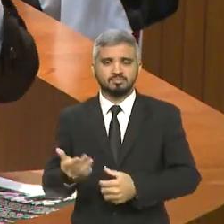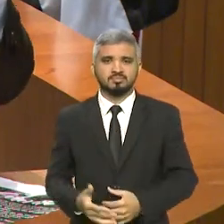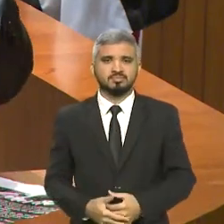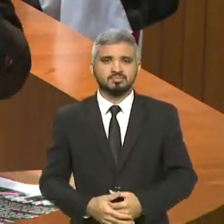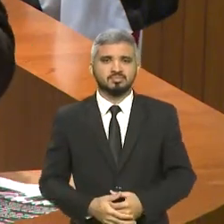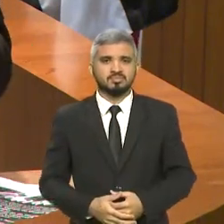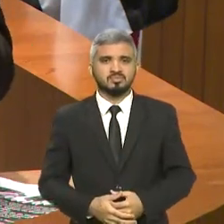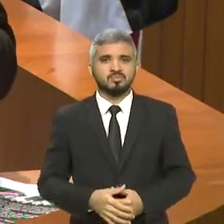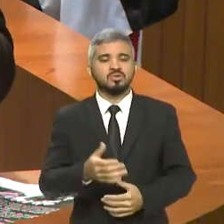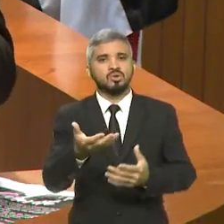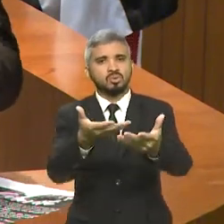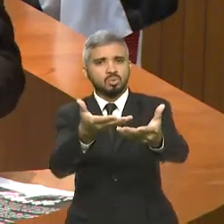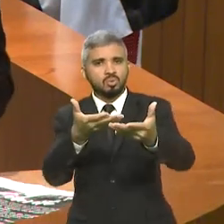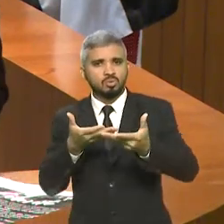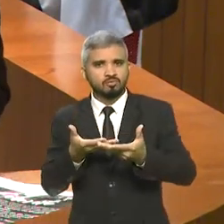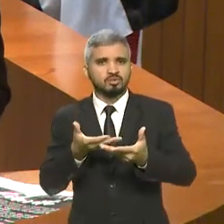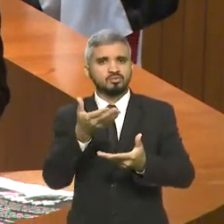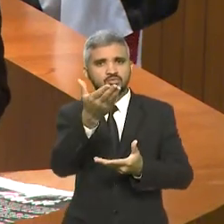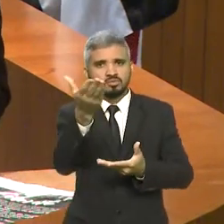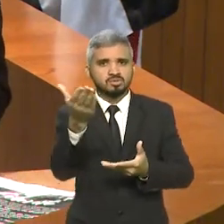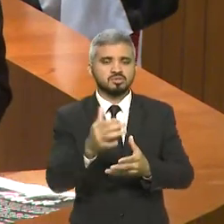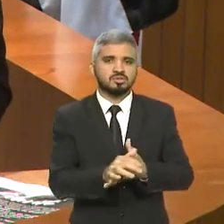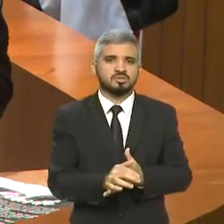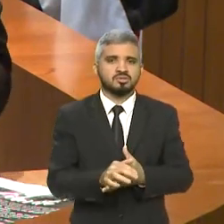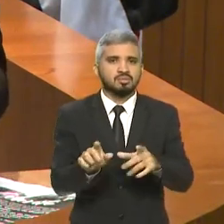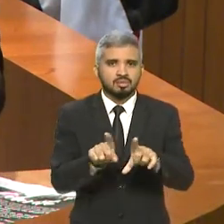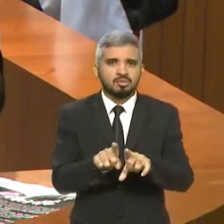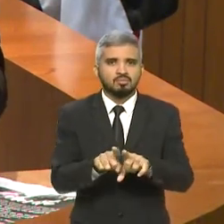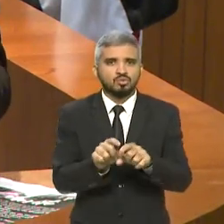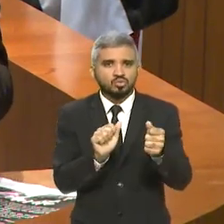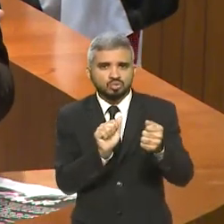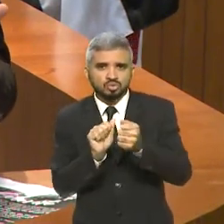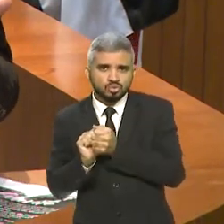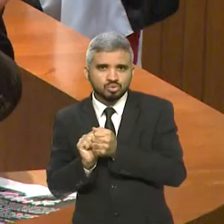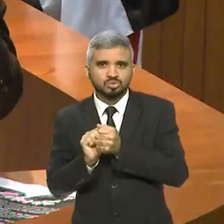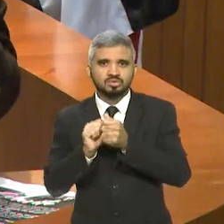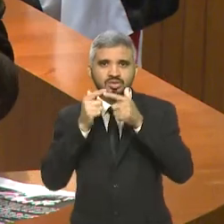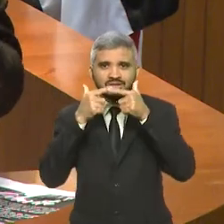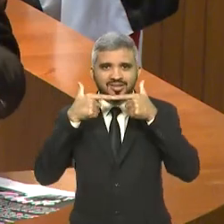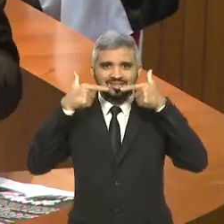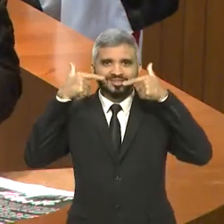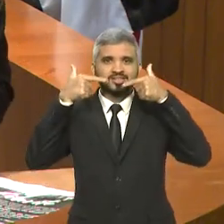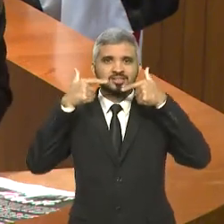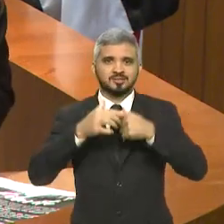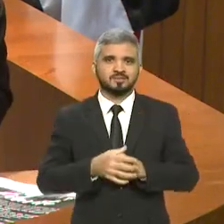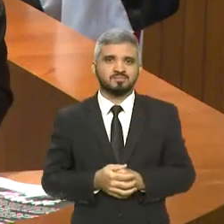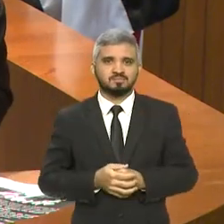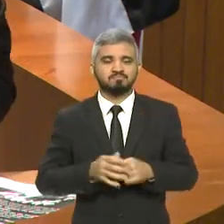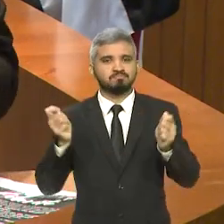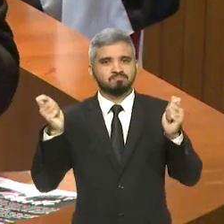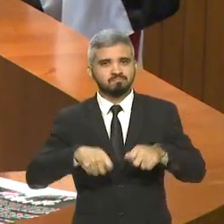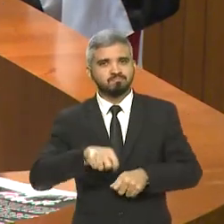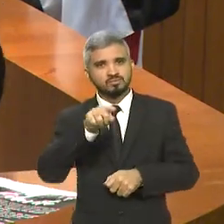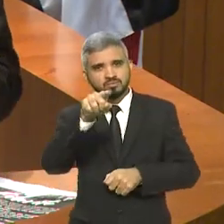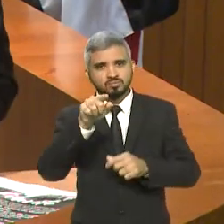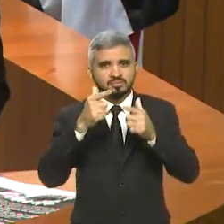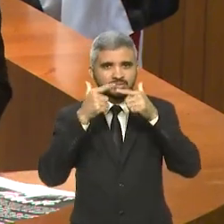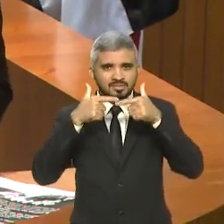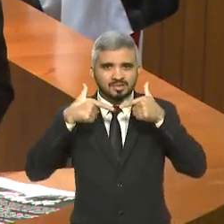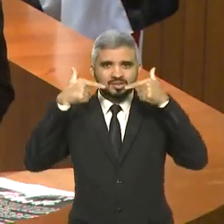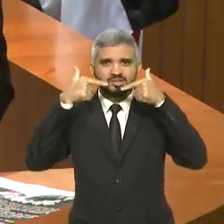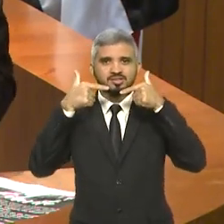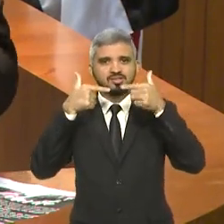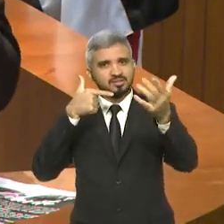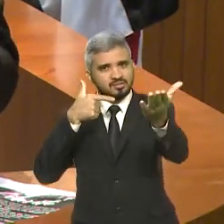você a colocar um sorriso no rosto, colocar um sorriso no rosto e venha com a